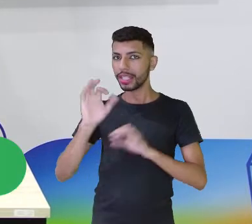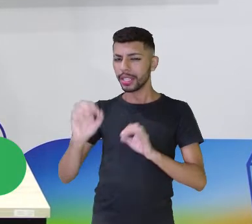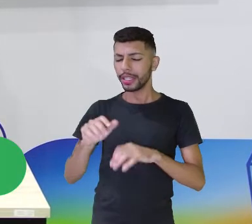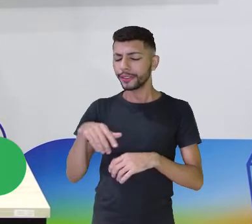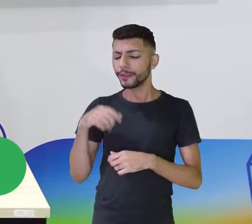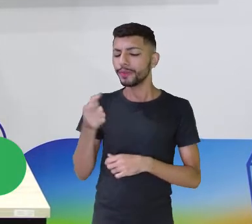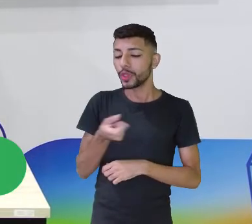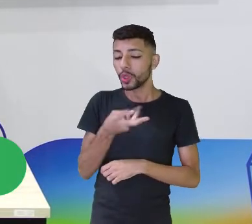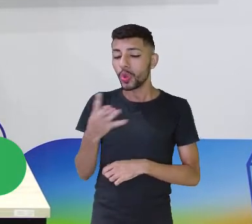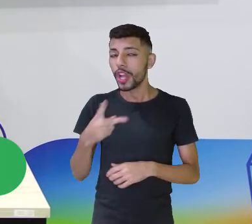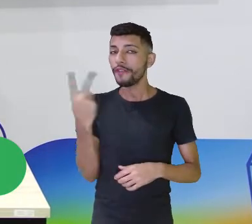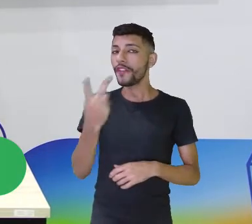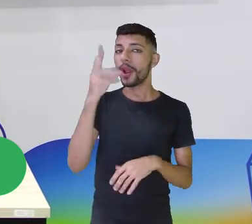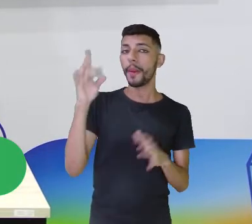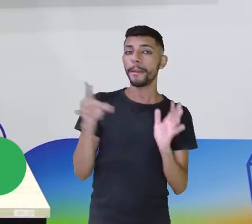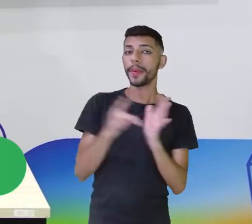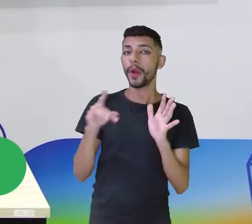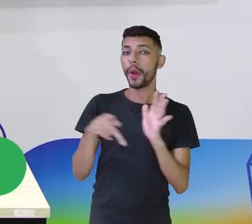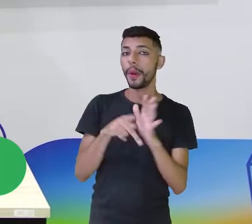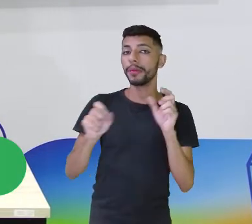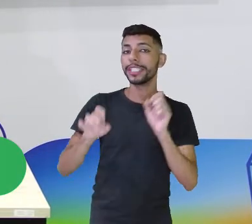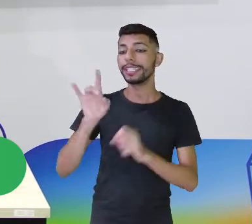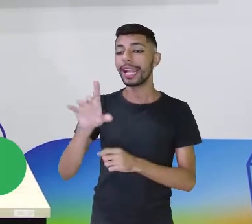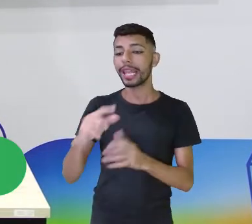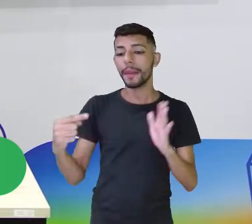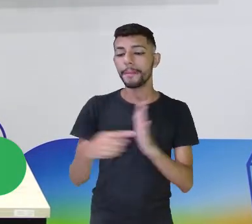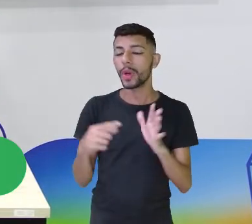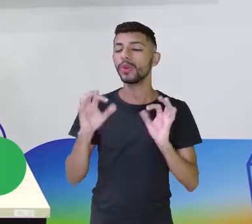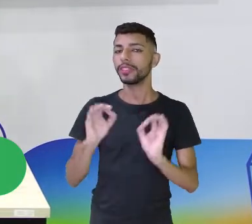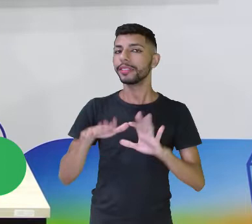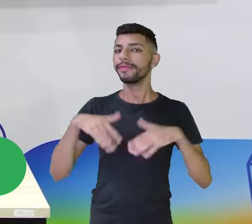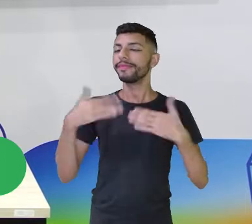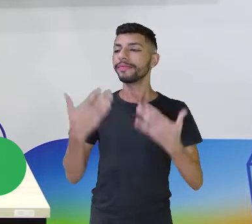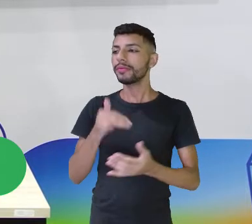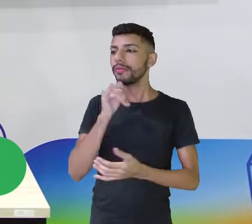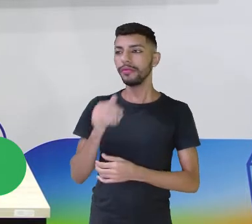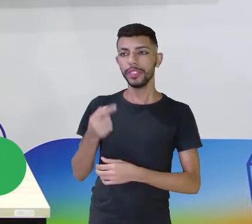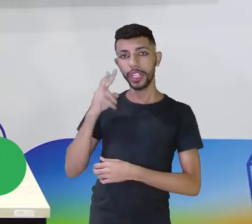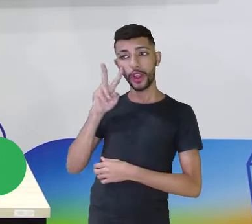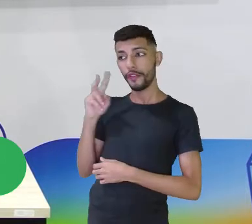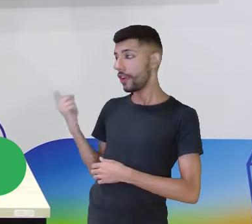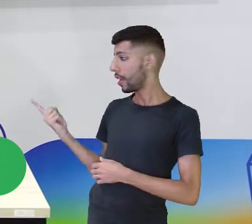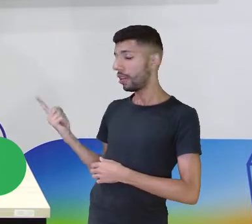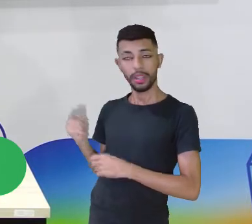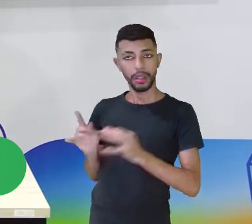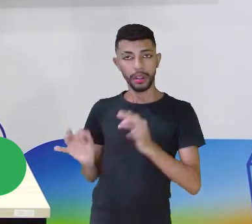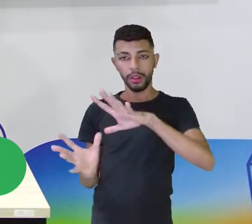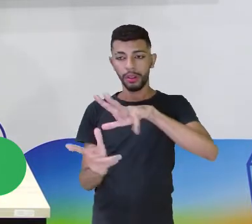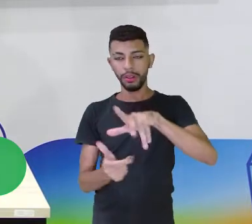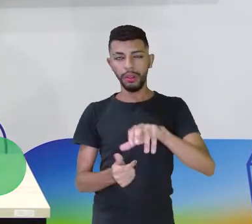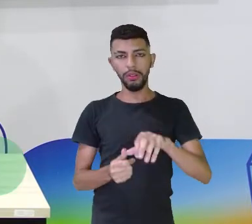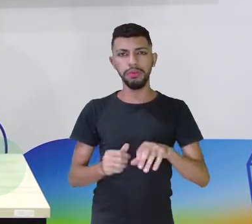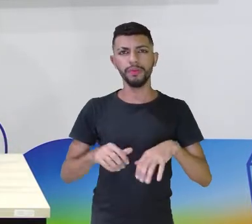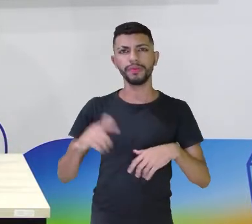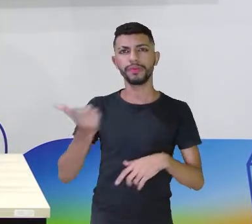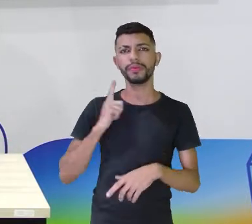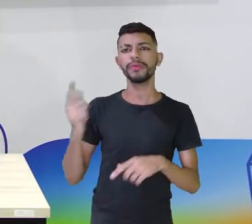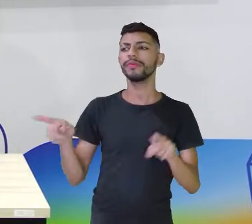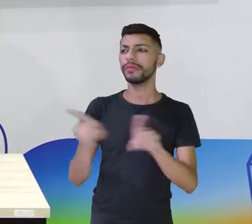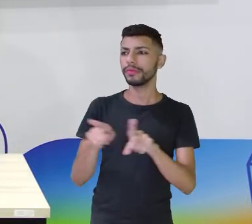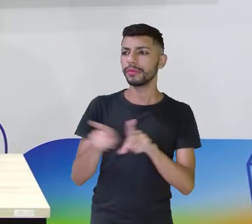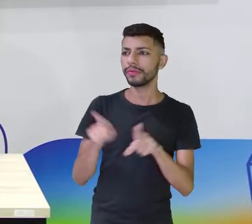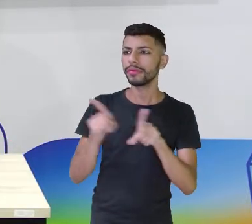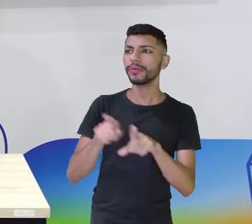cada unidade do tamanho real? Se eu pegar aqui esse globo, ele também tem uma escala. Aqui está